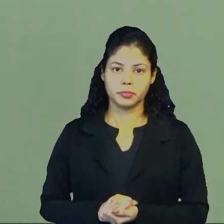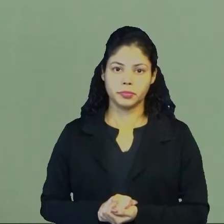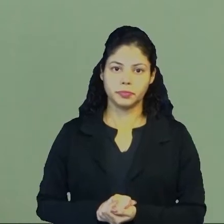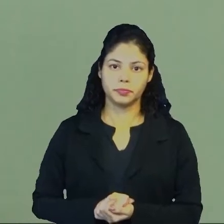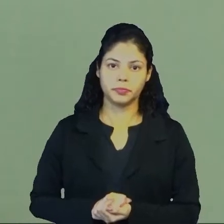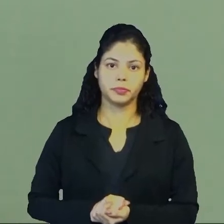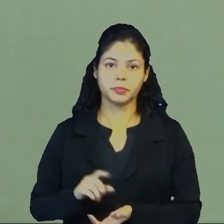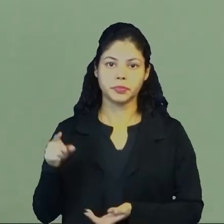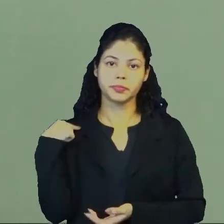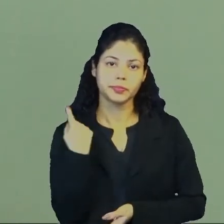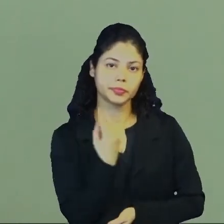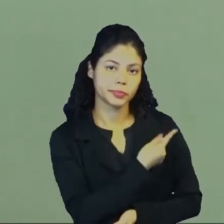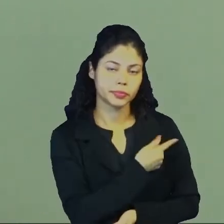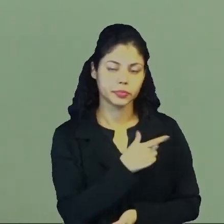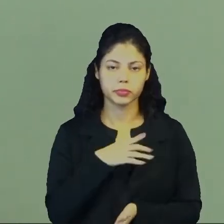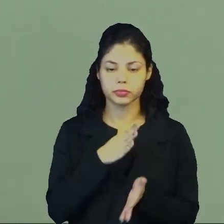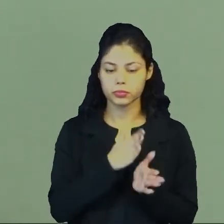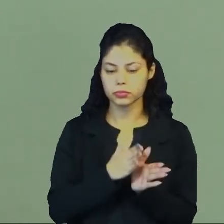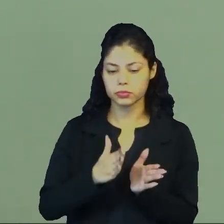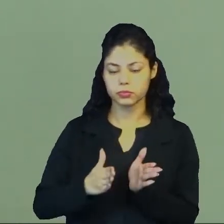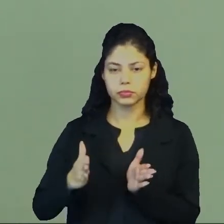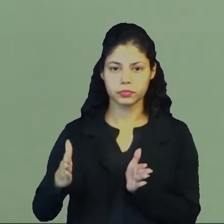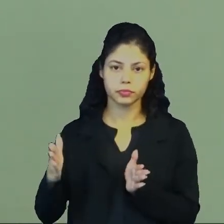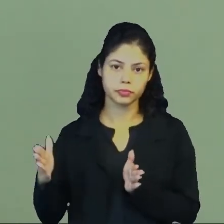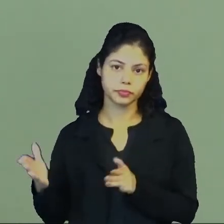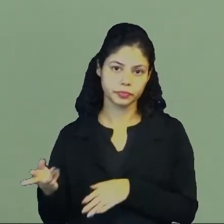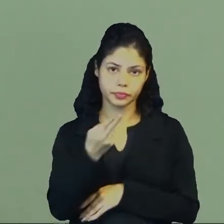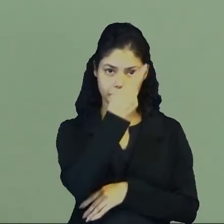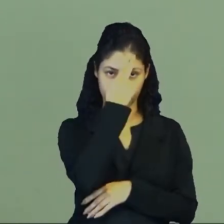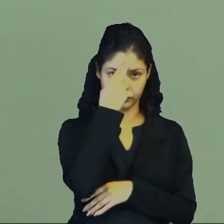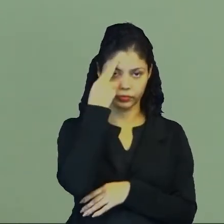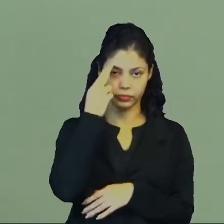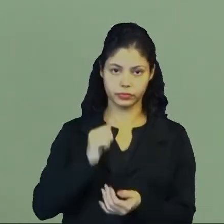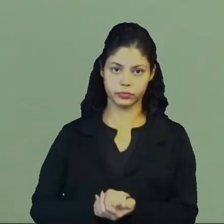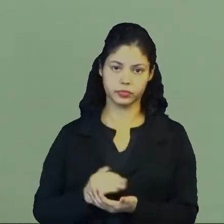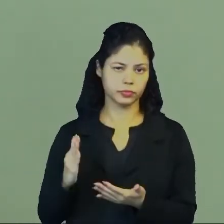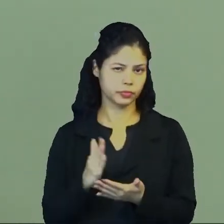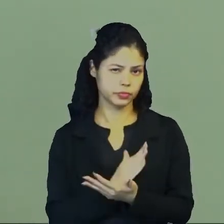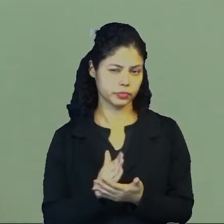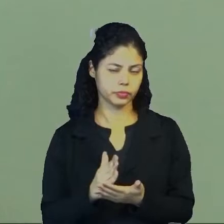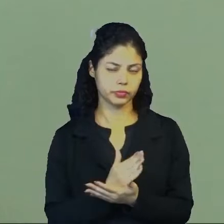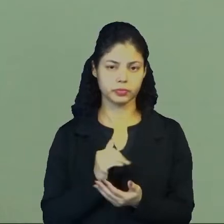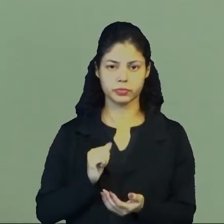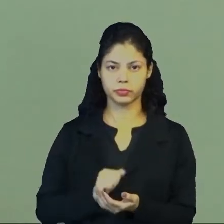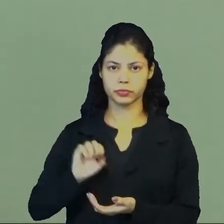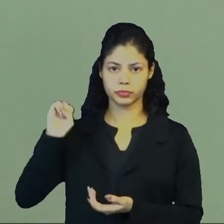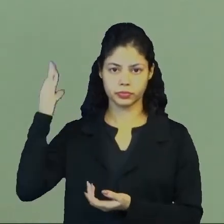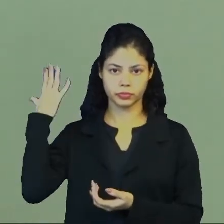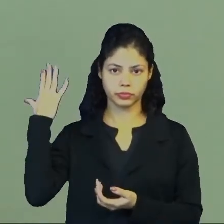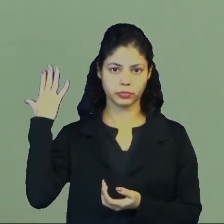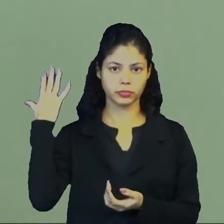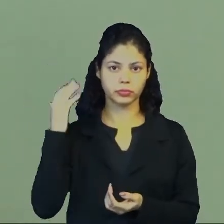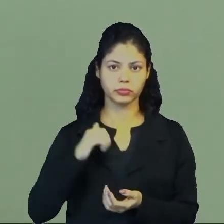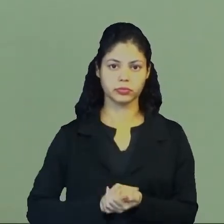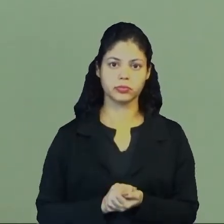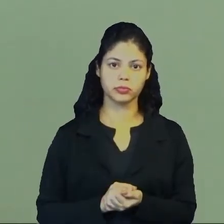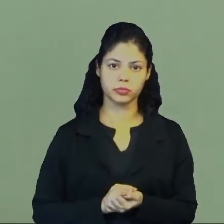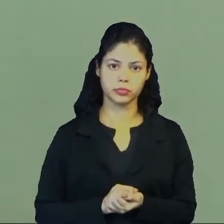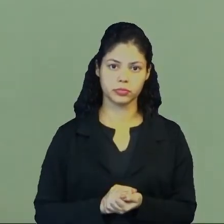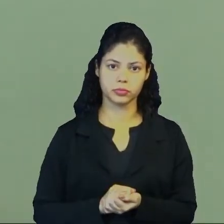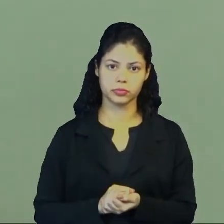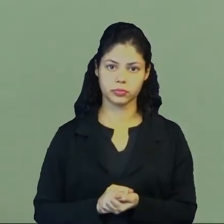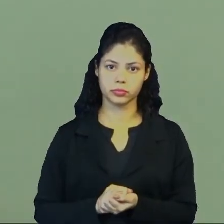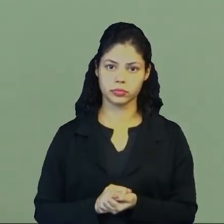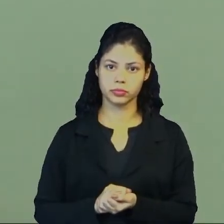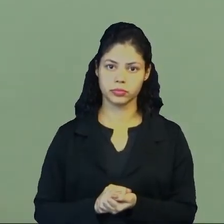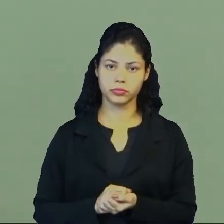e a gente tem aí ao longo da história, né, alguns atos, né, em comemoração. Não